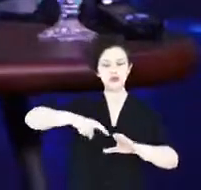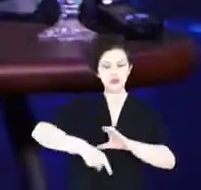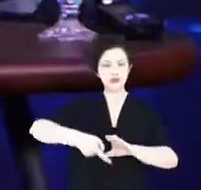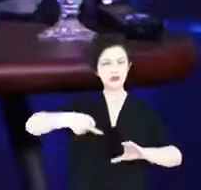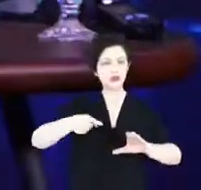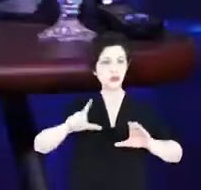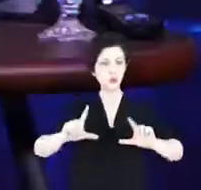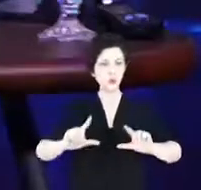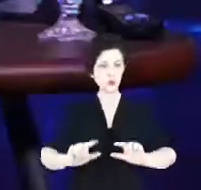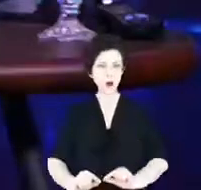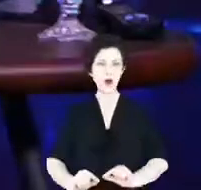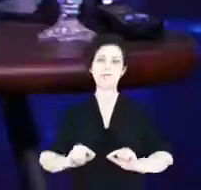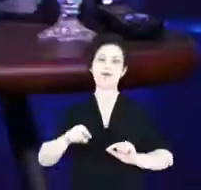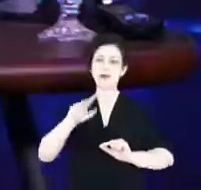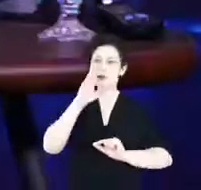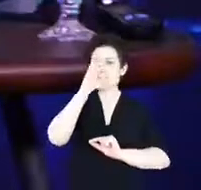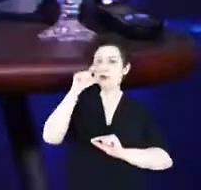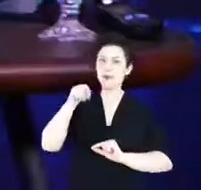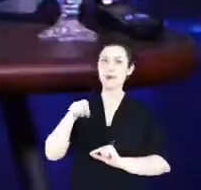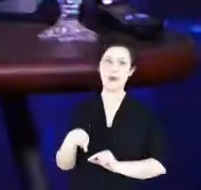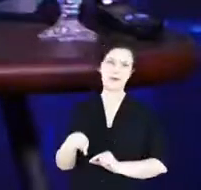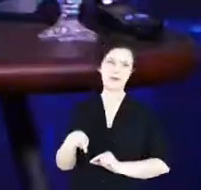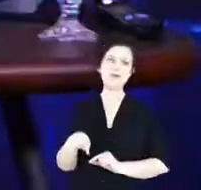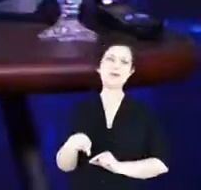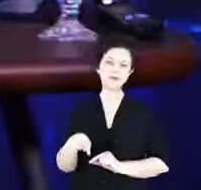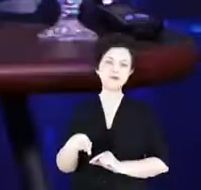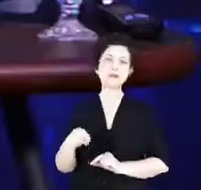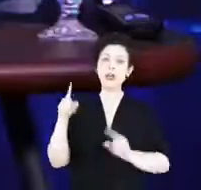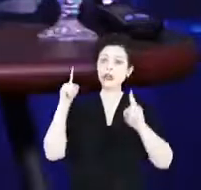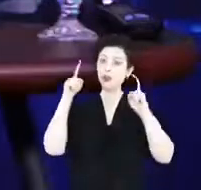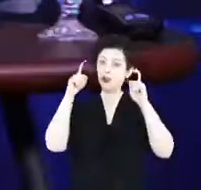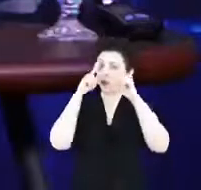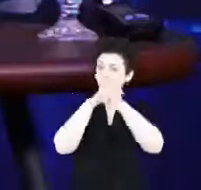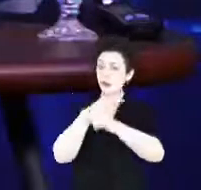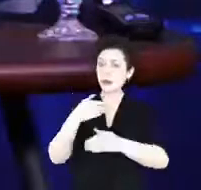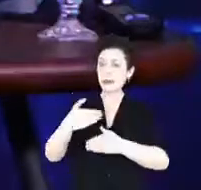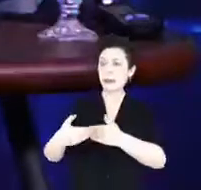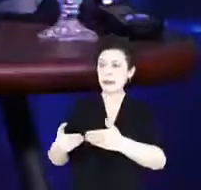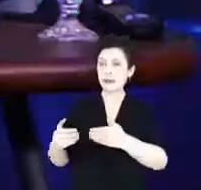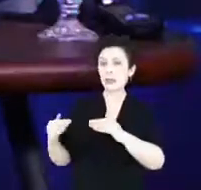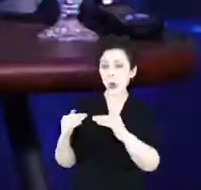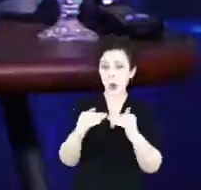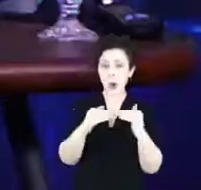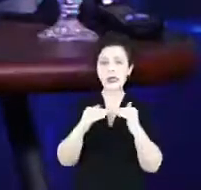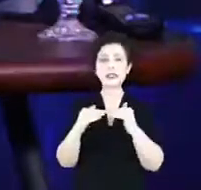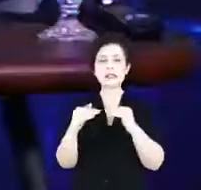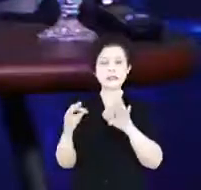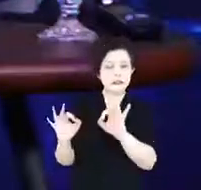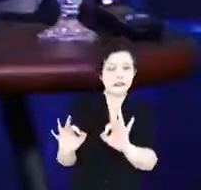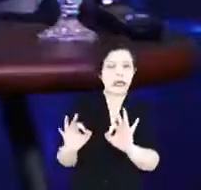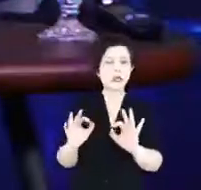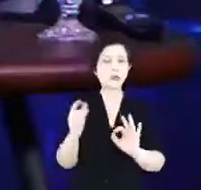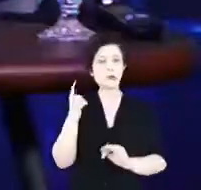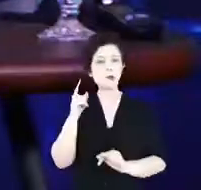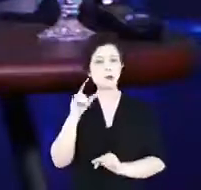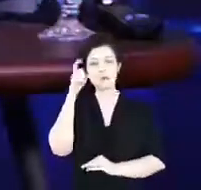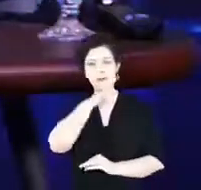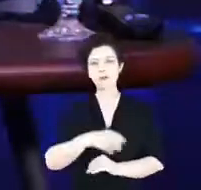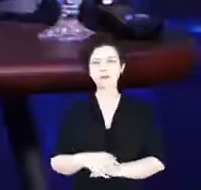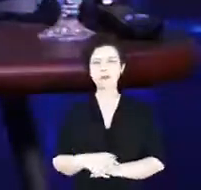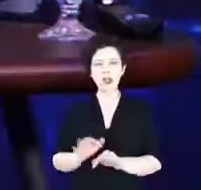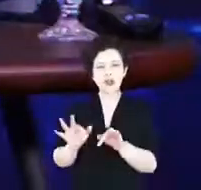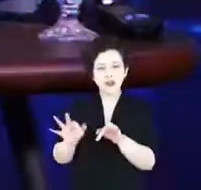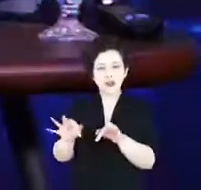Esse é um ponto principal e é difícil chegar num acordo desse, tanto que no finalzinho ali